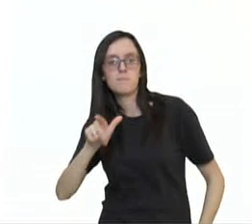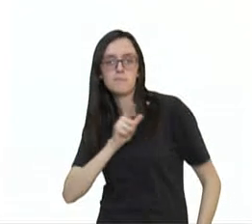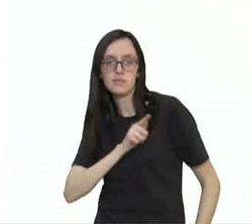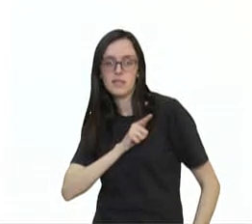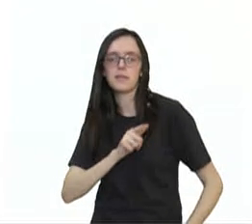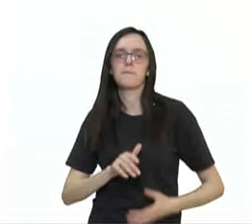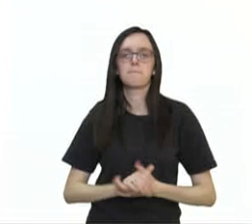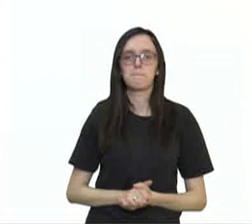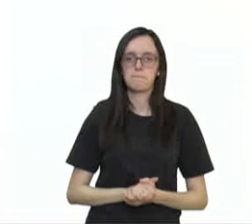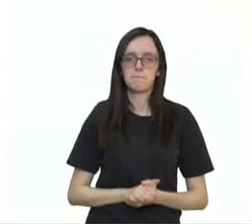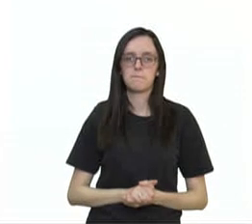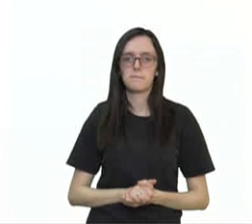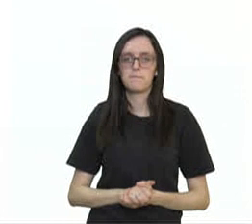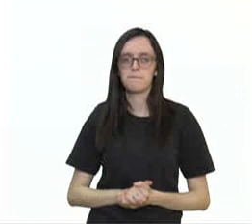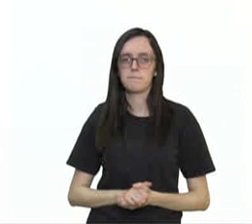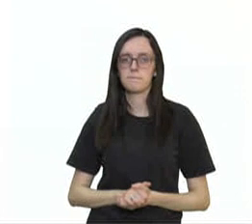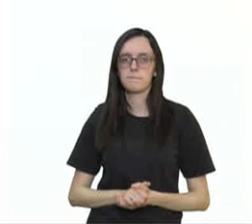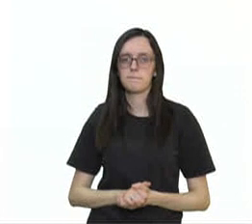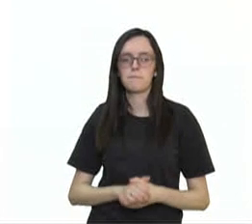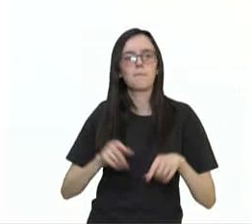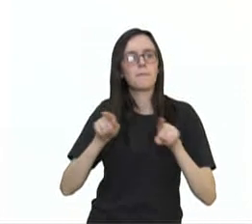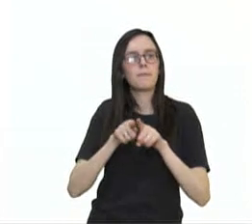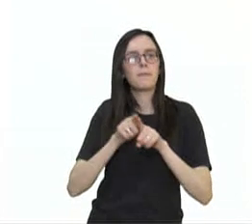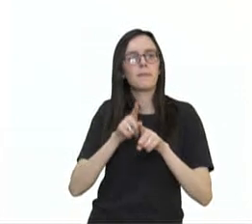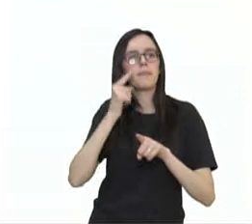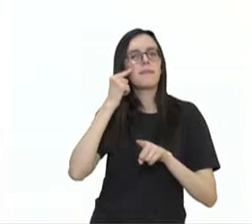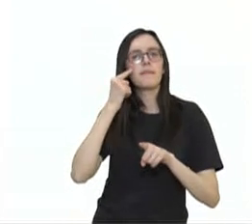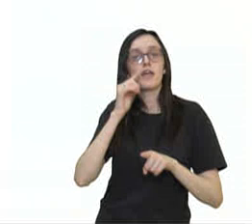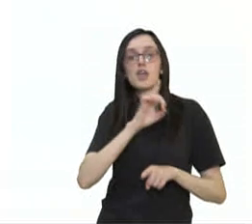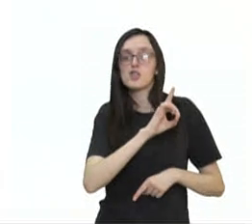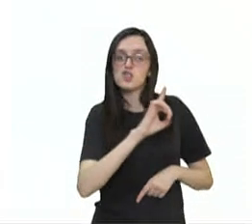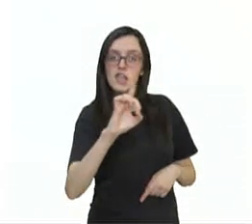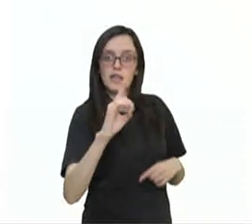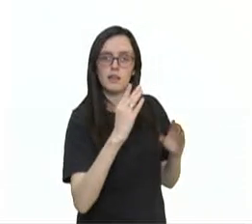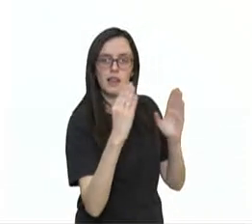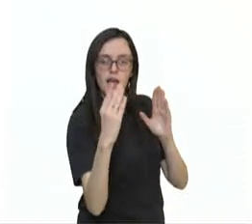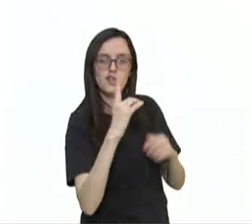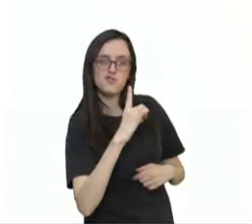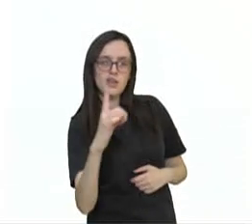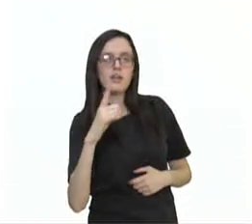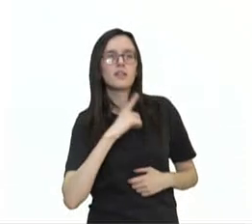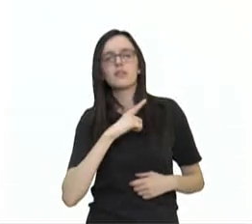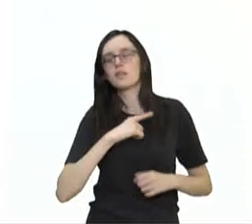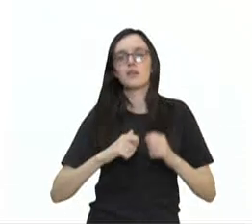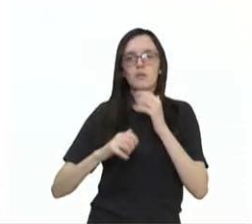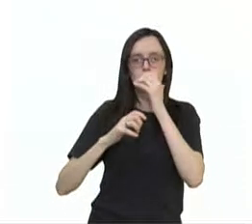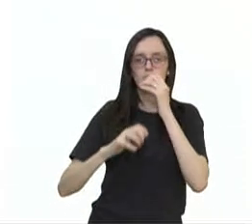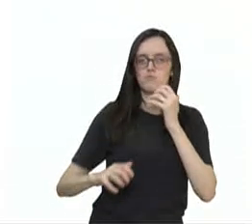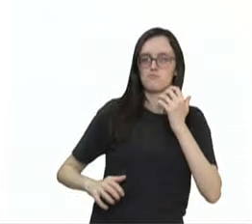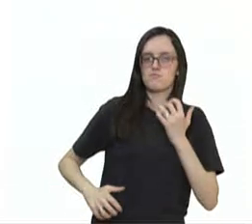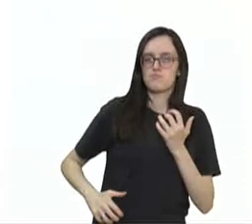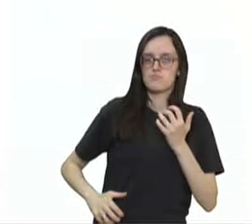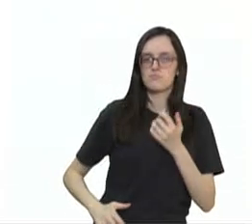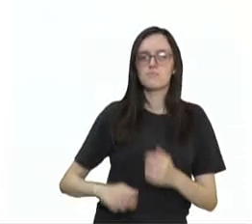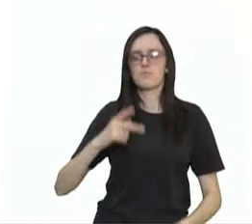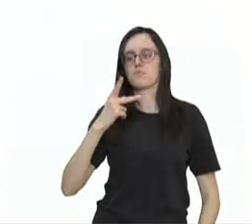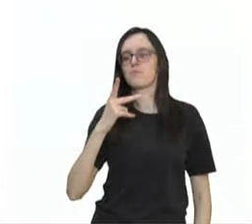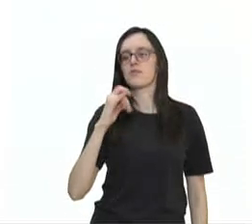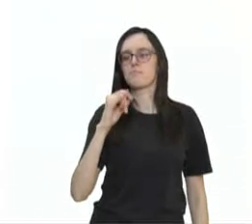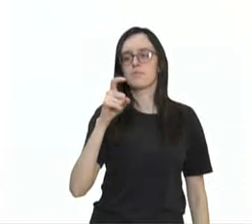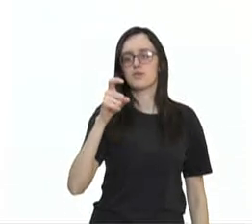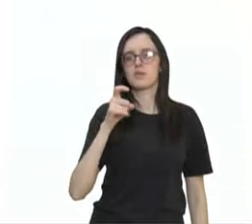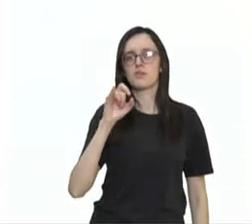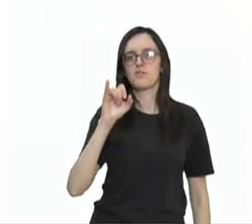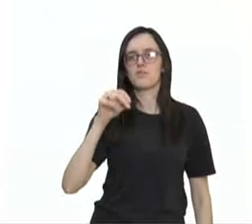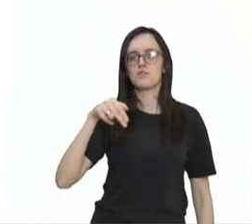Carmen e Aurora Miranda. E lá no final, do lado direito, segurando uma flauta, Você tem Pixinguinha, um dos